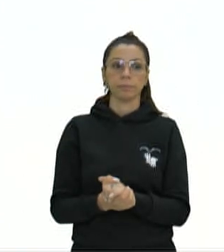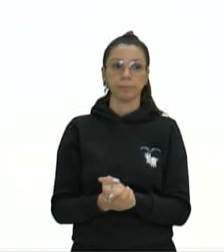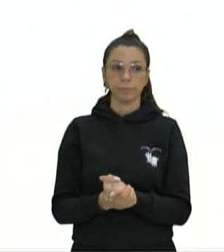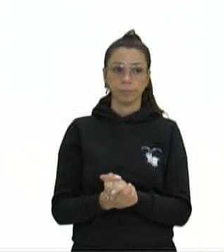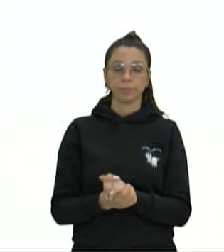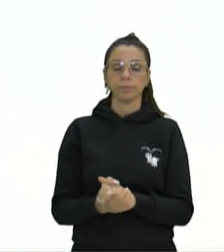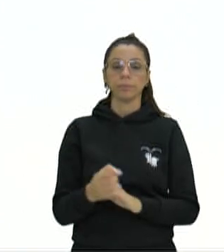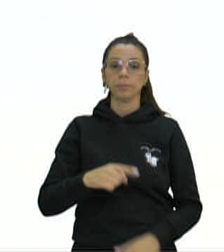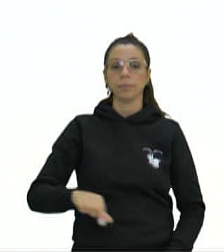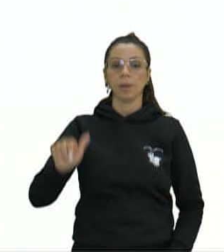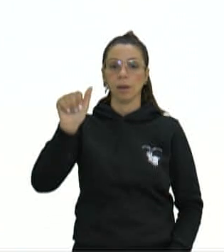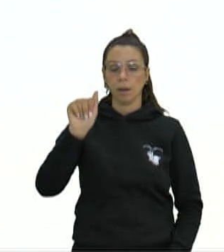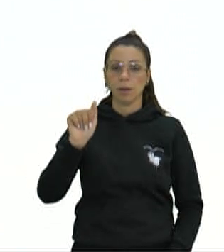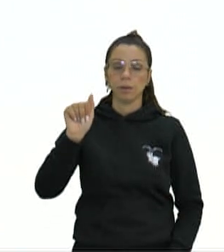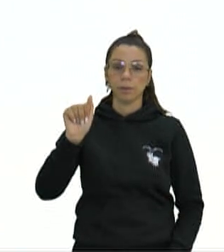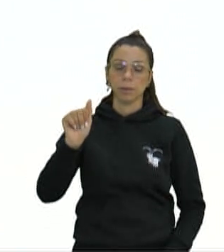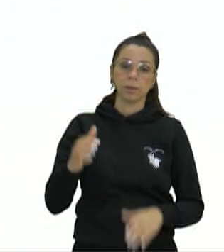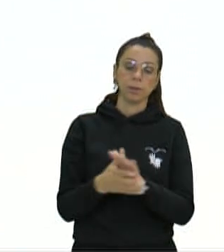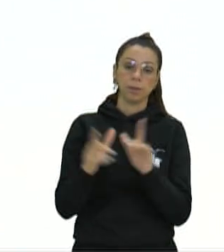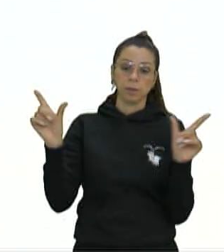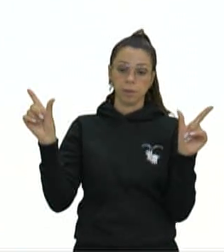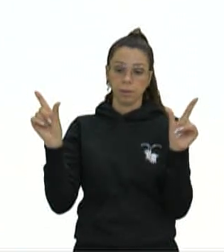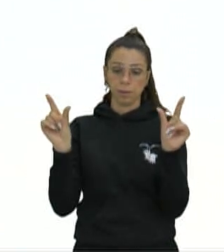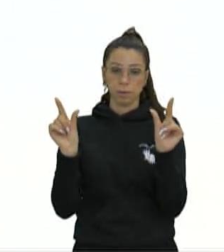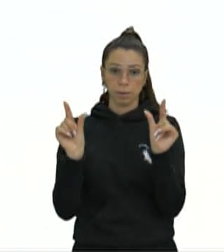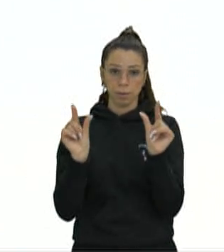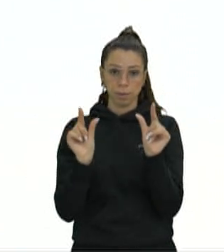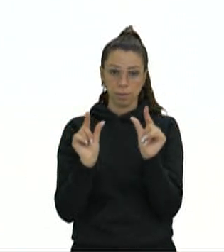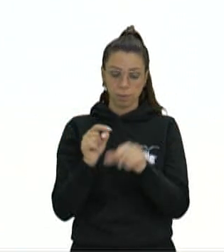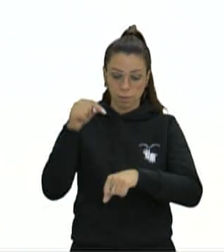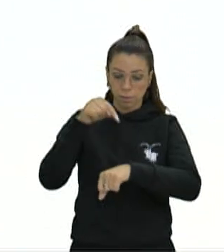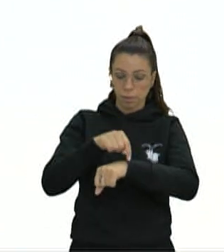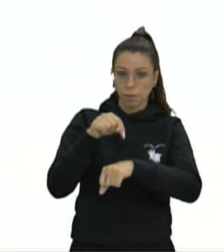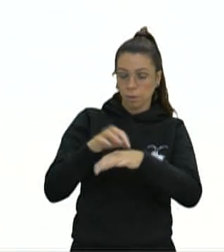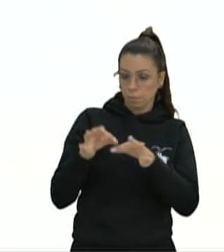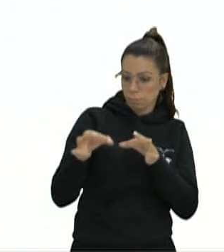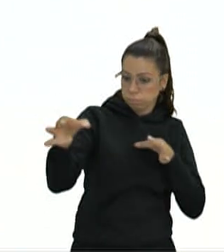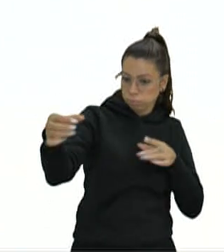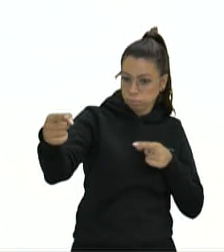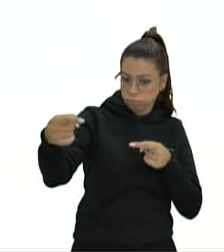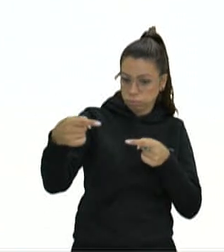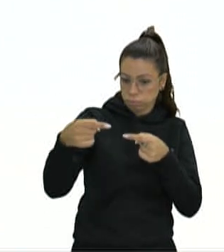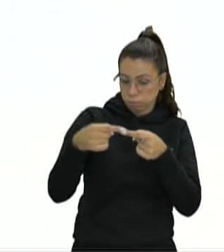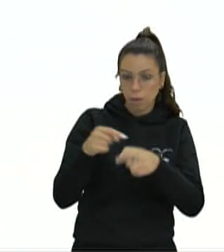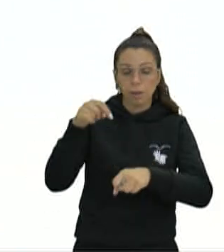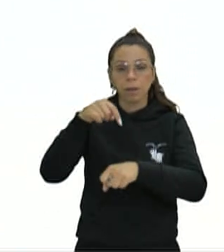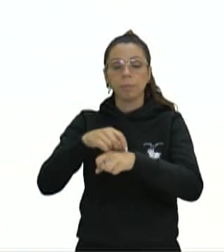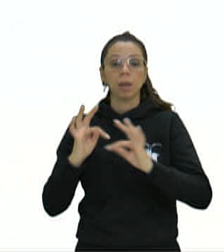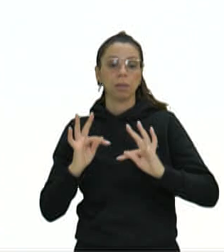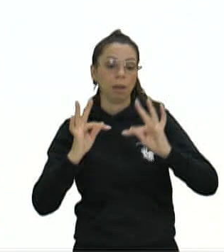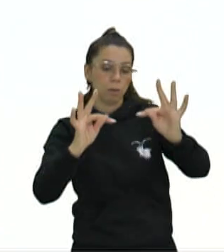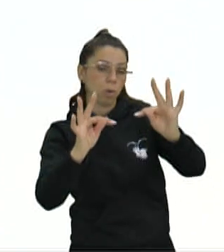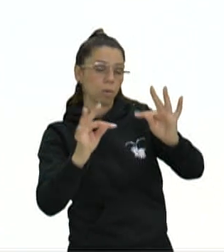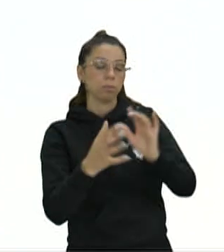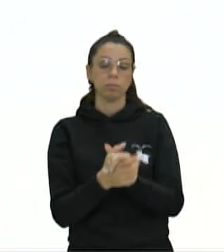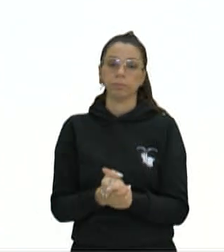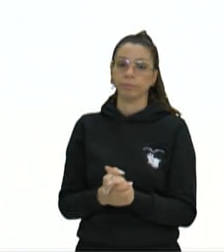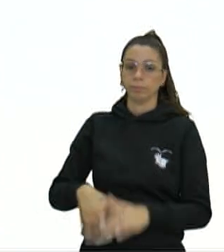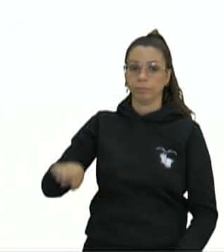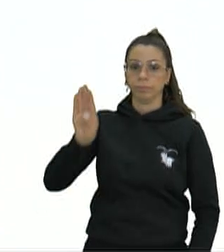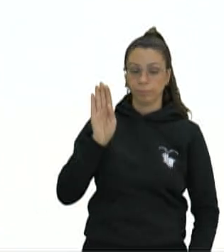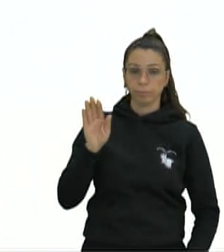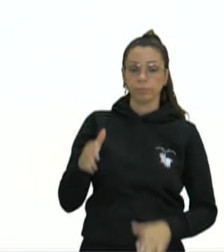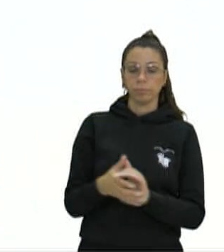compressão espaço-tempo, ou seja, diminuição das distâncias e do tempo graças aos avanços tecnológicos. Ou letra B, a expansão